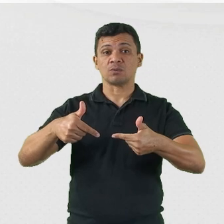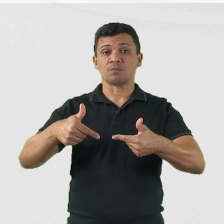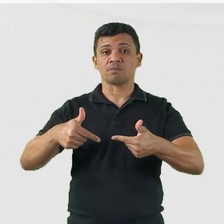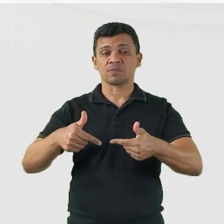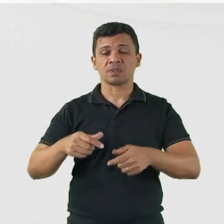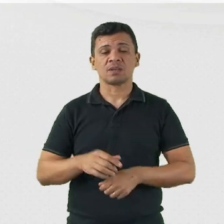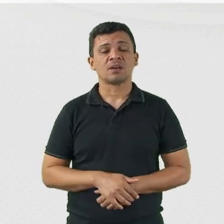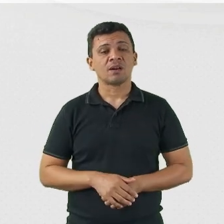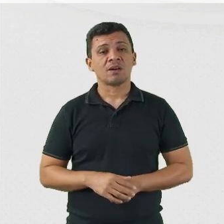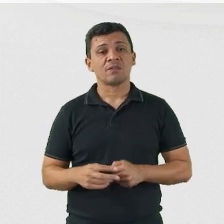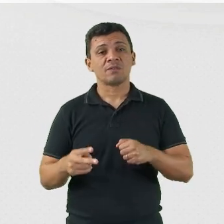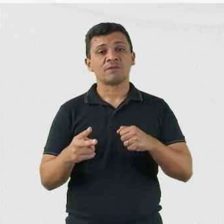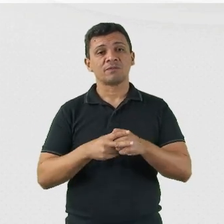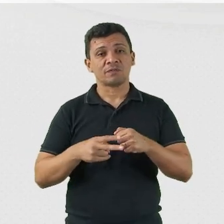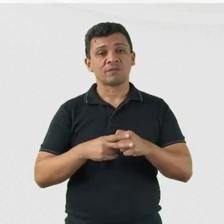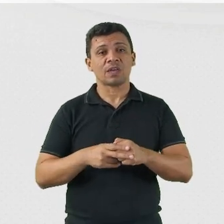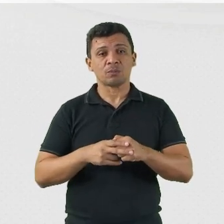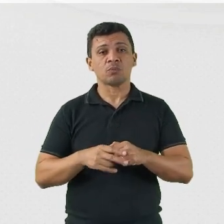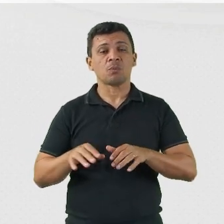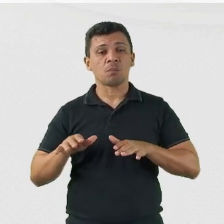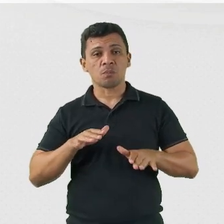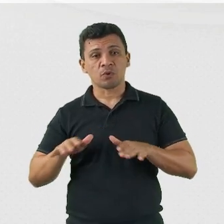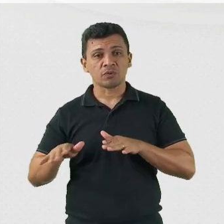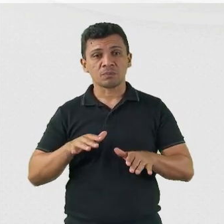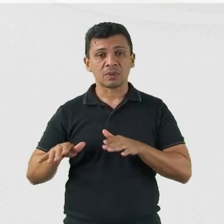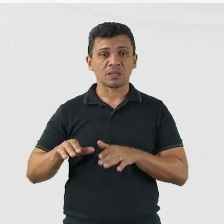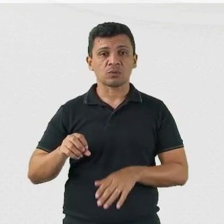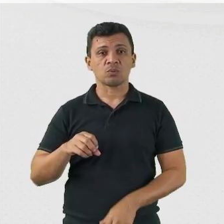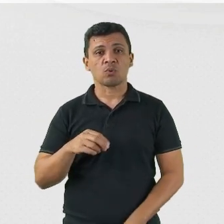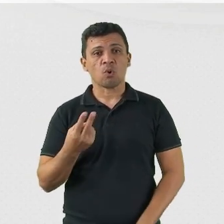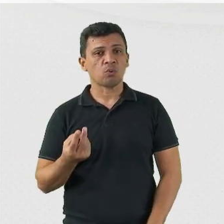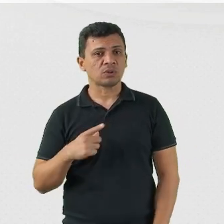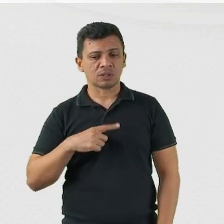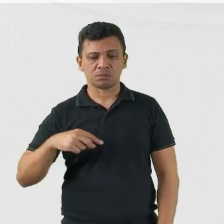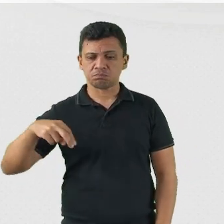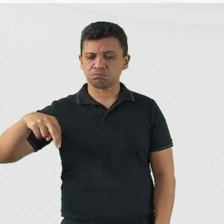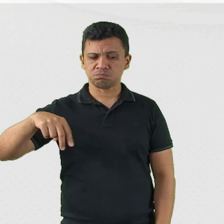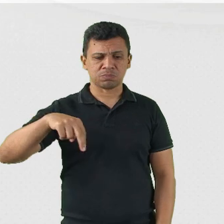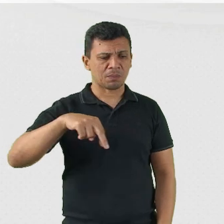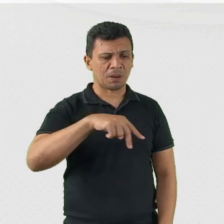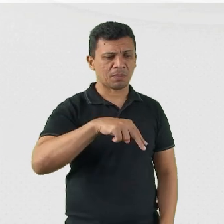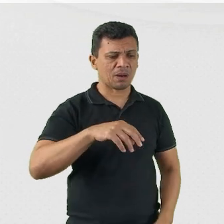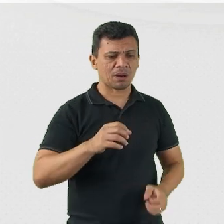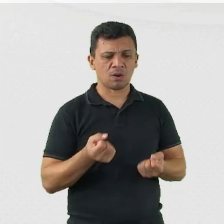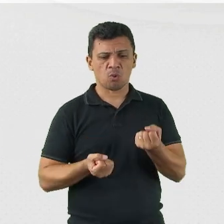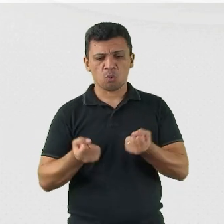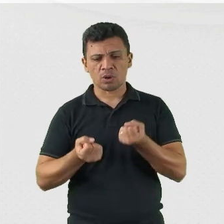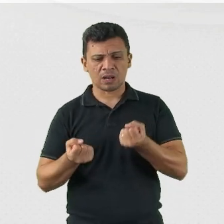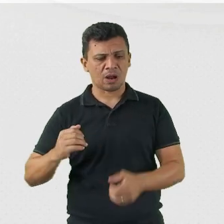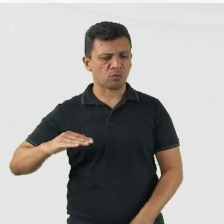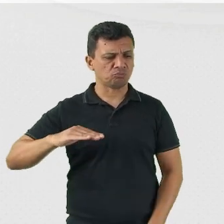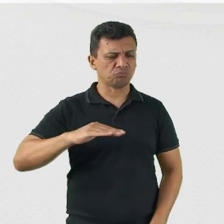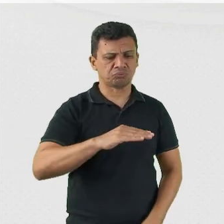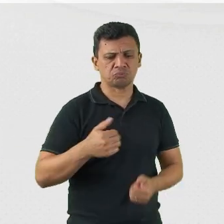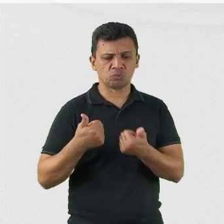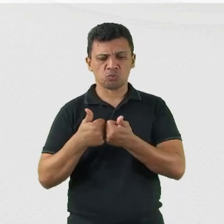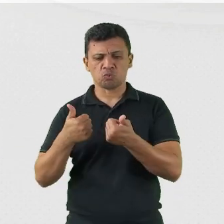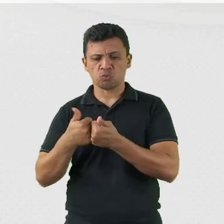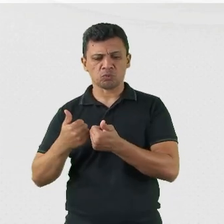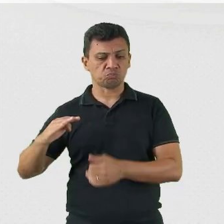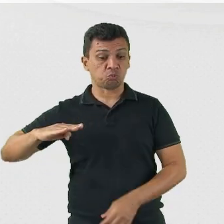vão dar essa ideia de movimento ou de deslocamento. Então, por exemplo, how do you get to